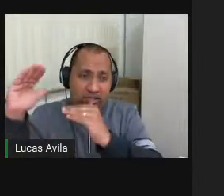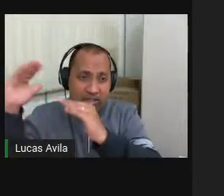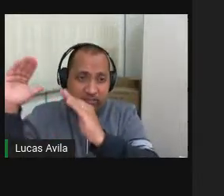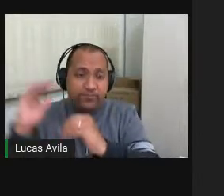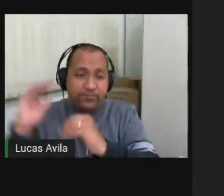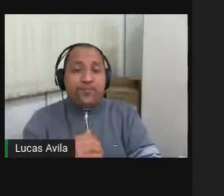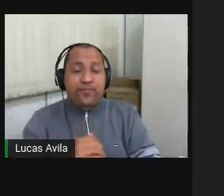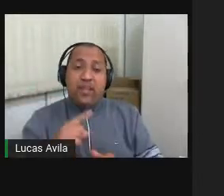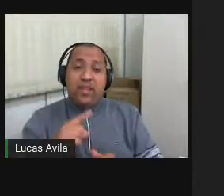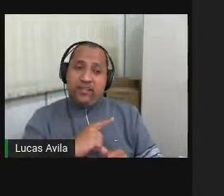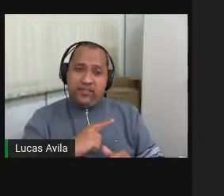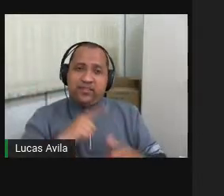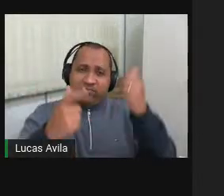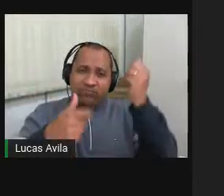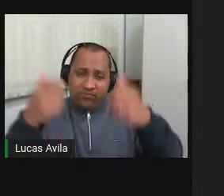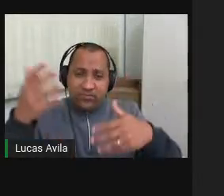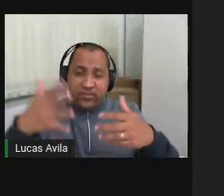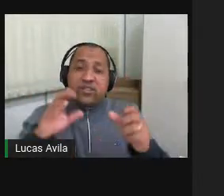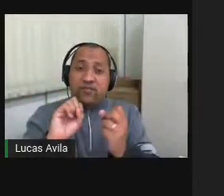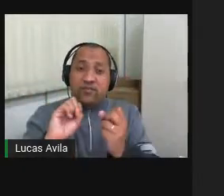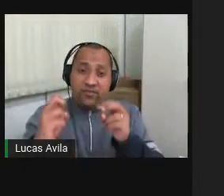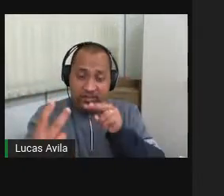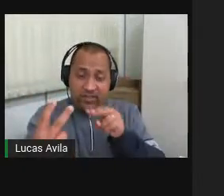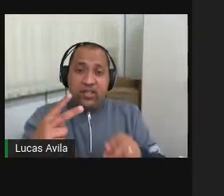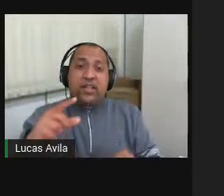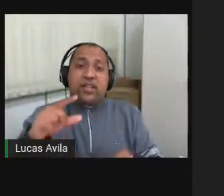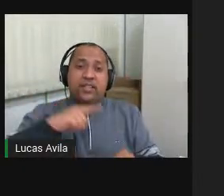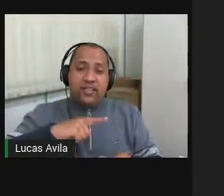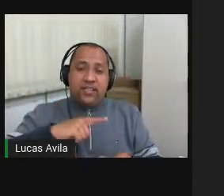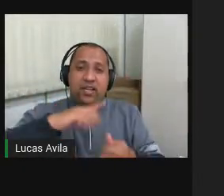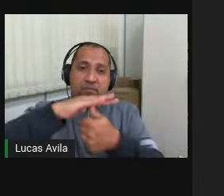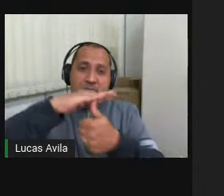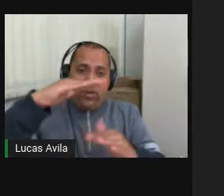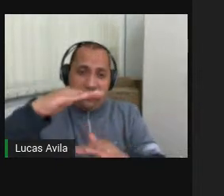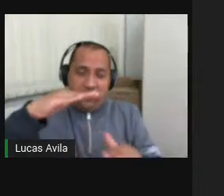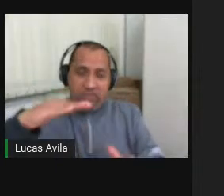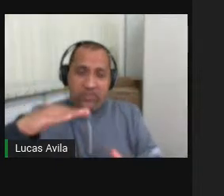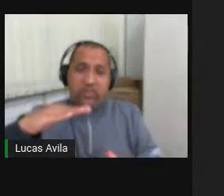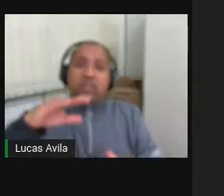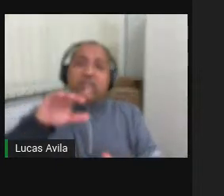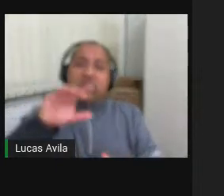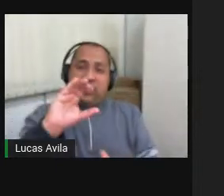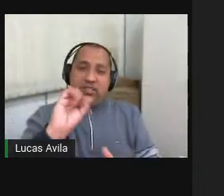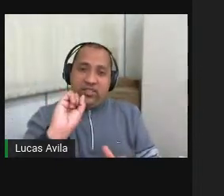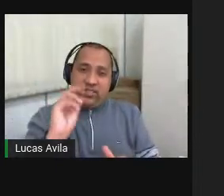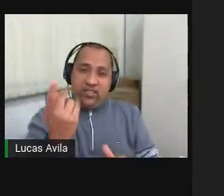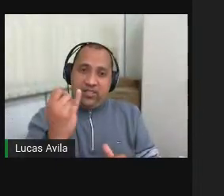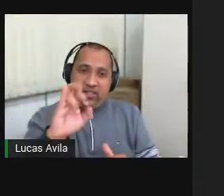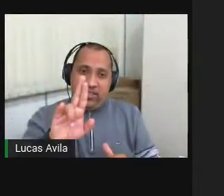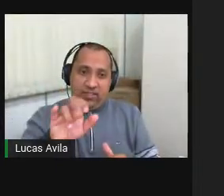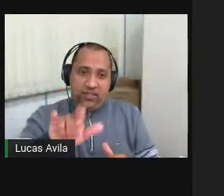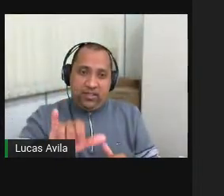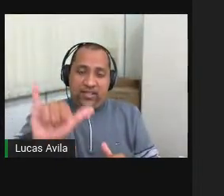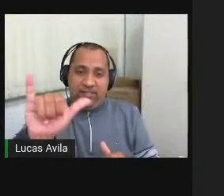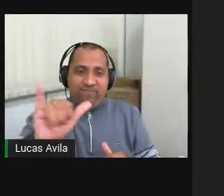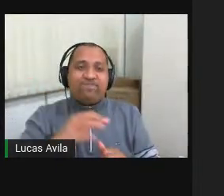Presidindo essa sessão virtual está a senhora pró-reitora de graduação, professora Shirley Grazielli da Silva